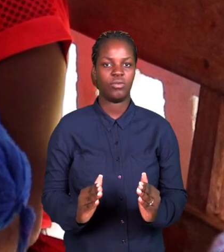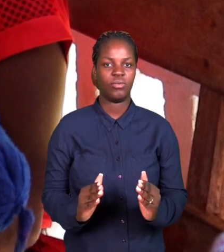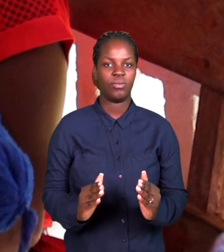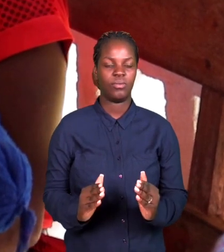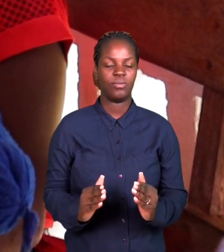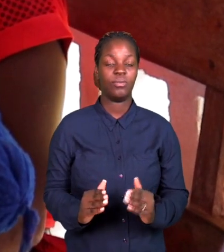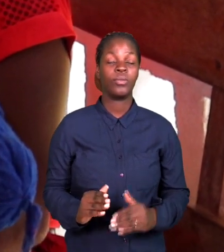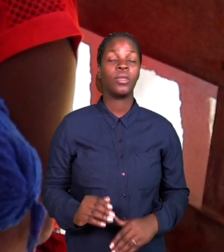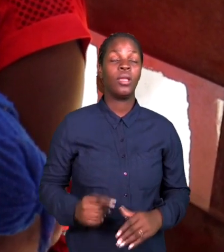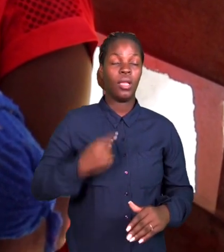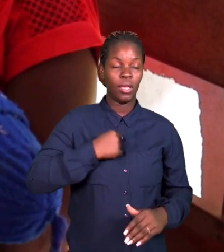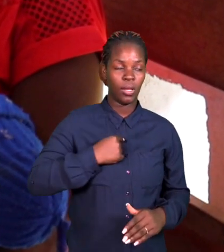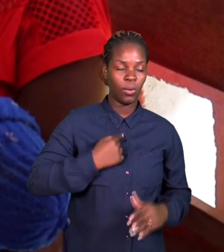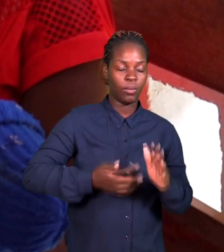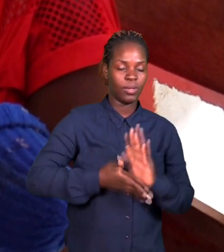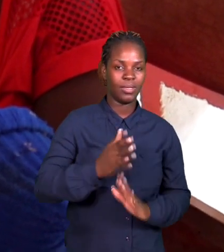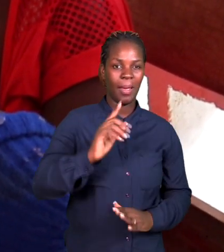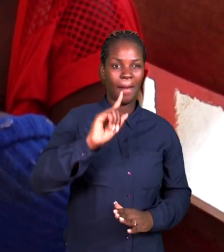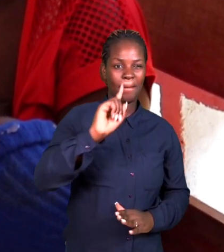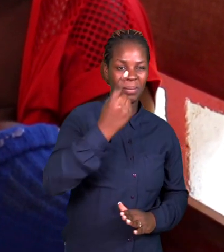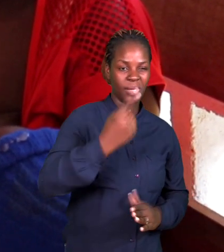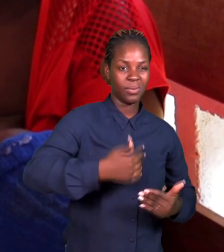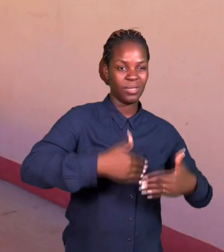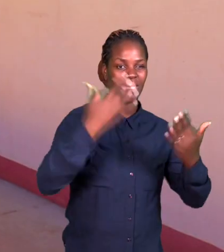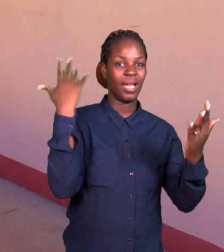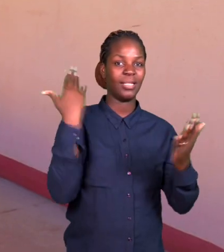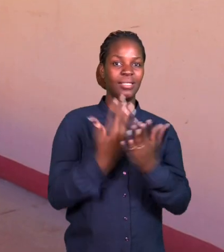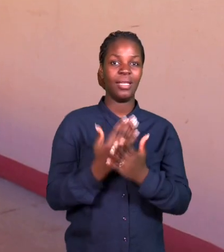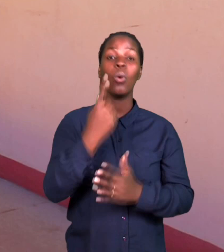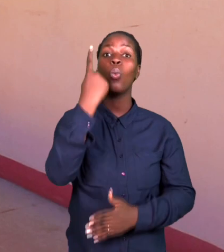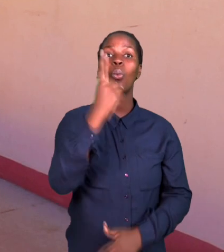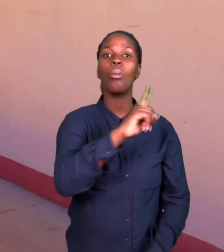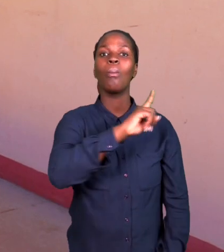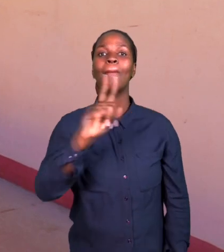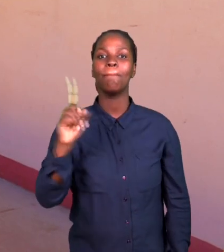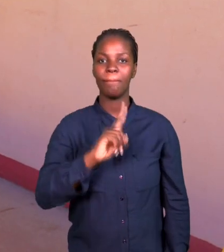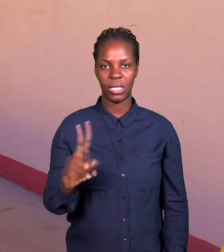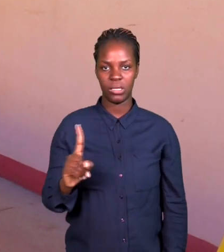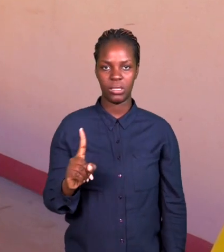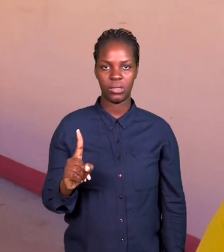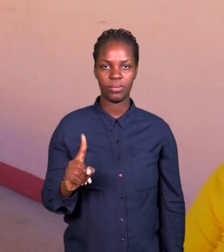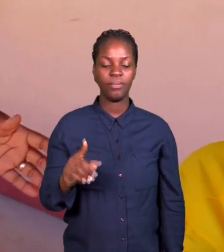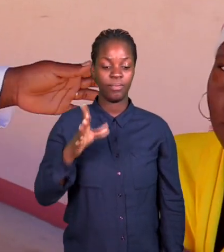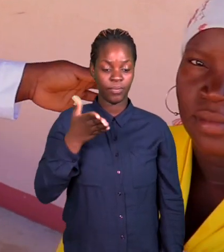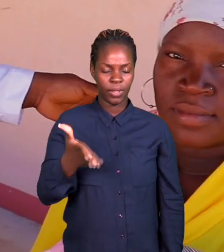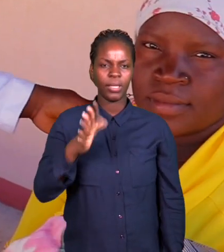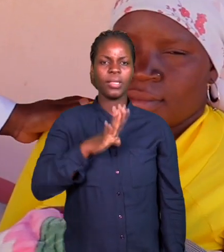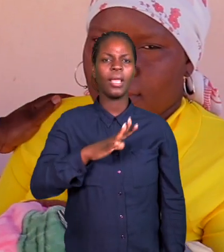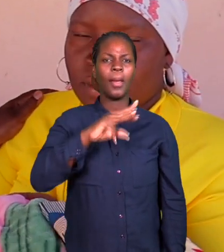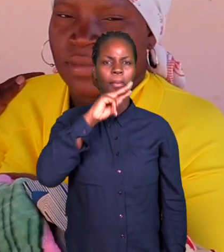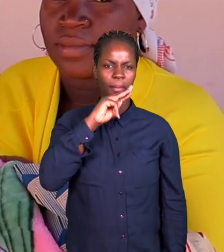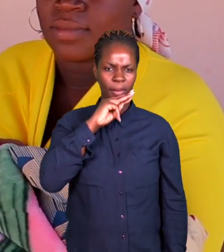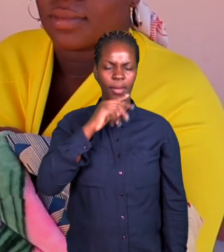de mais ou menos de primeiro dia de nascimento até 28 dias. Sim, estamos aqui com uma